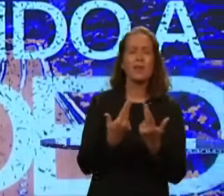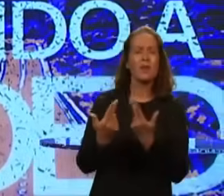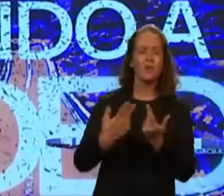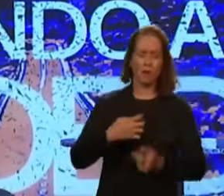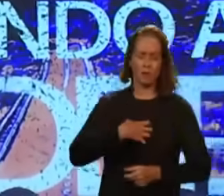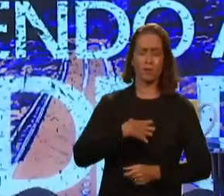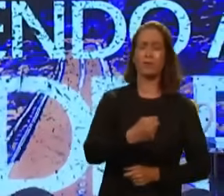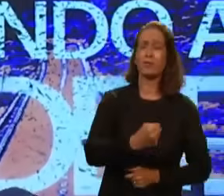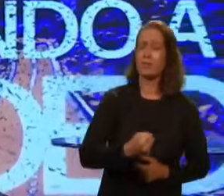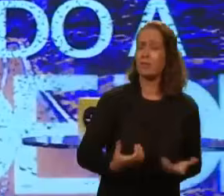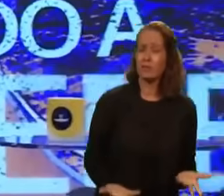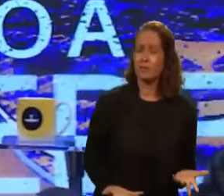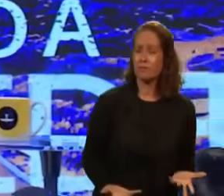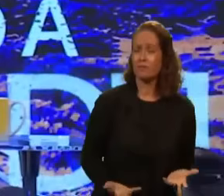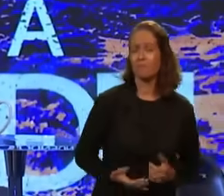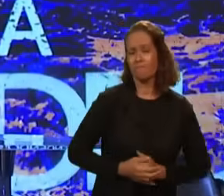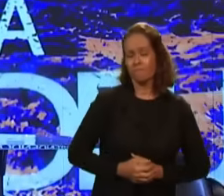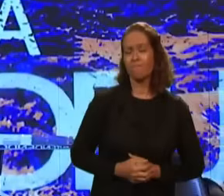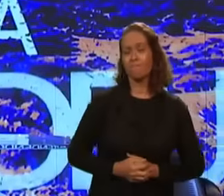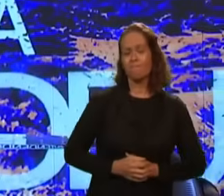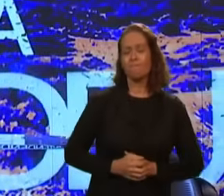um suicídio assistido.